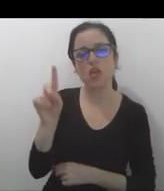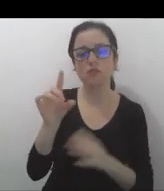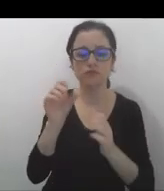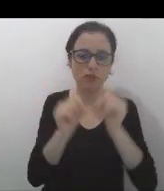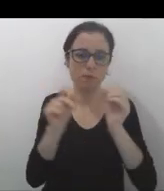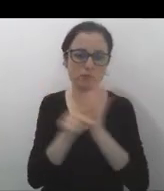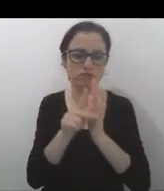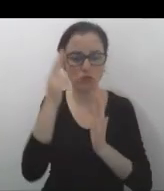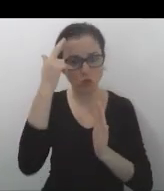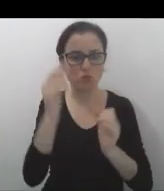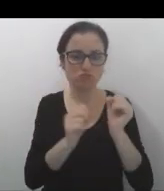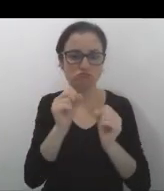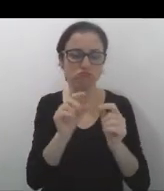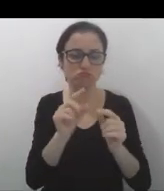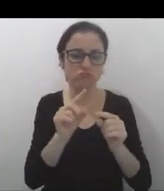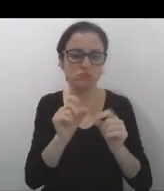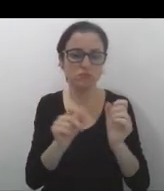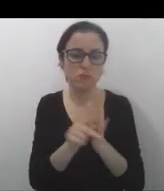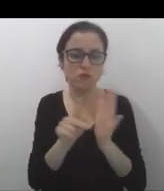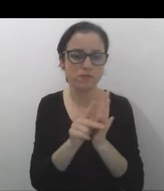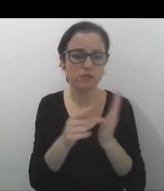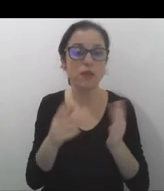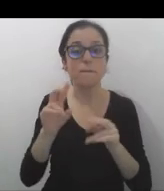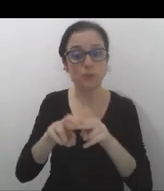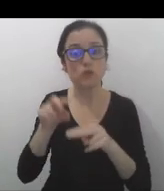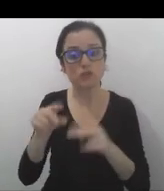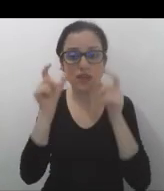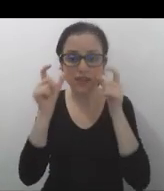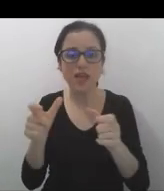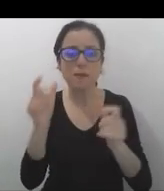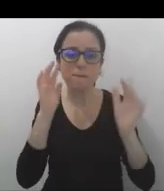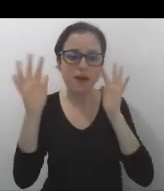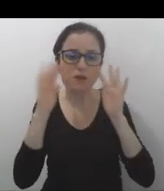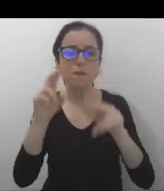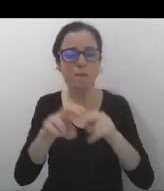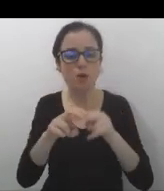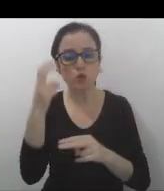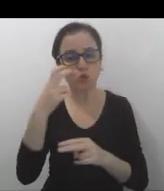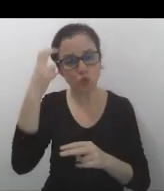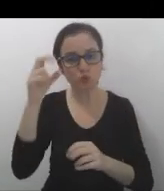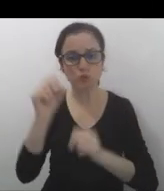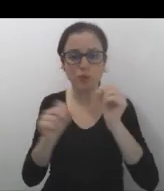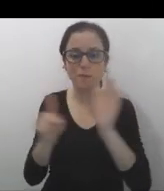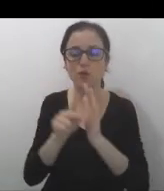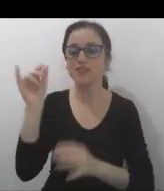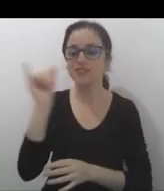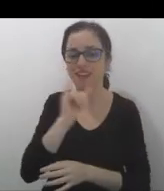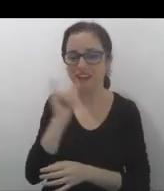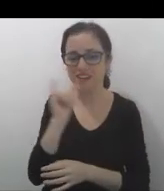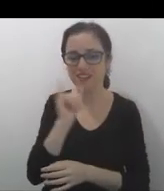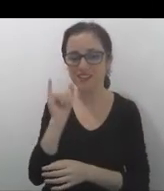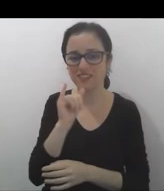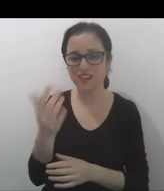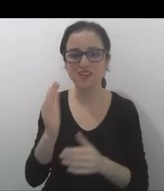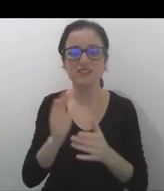Pinhatari, a laminação Pinhatari. Então, tem todo... por isso que é interessante pensar essa questão